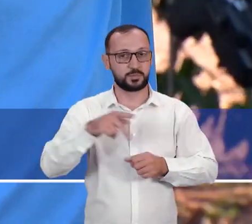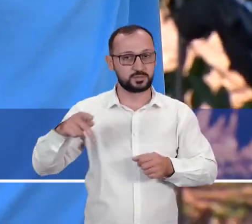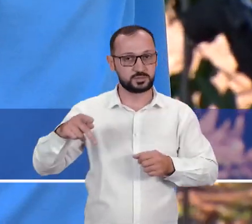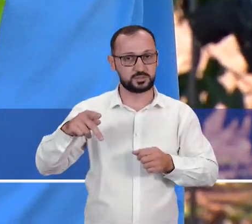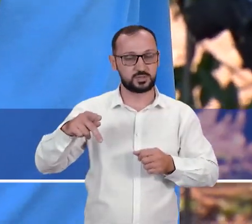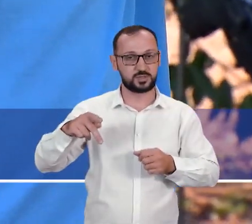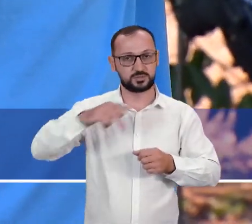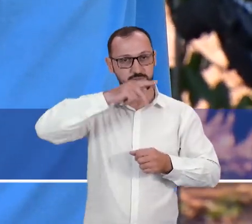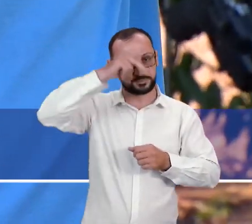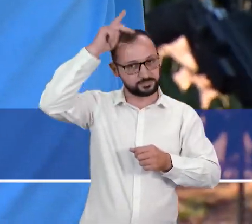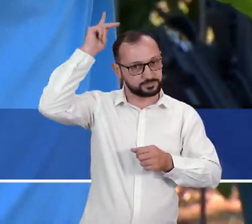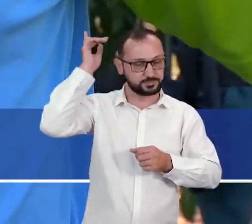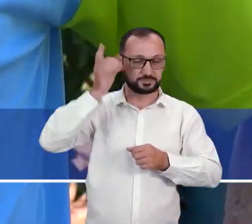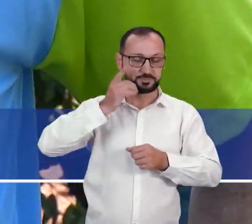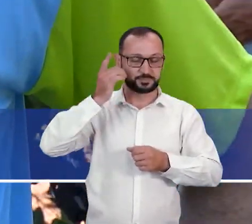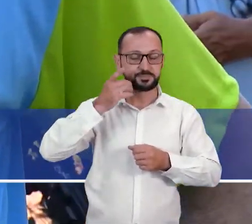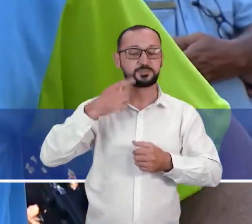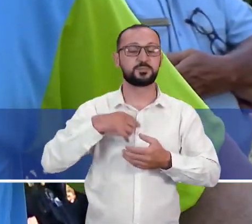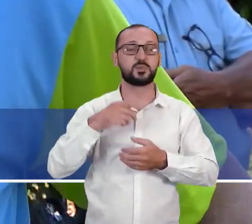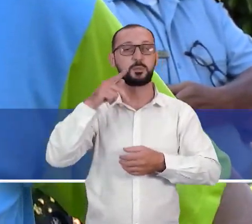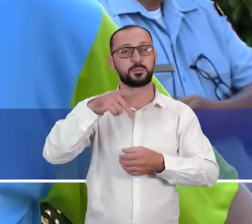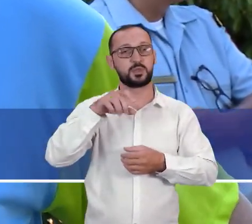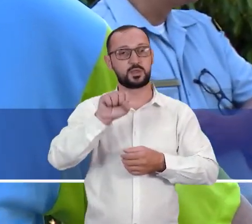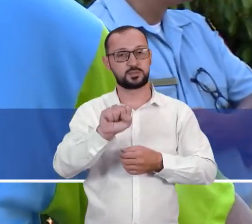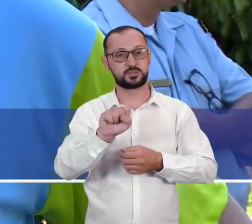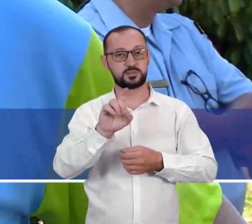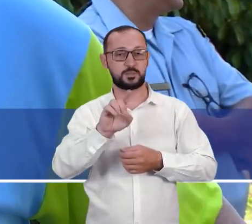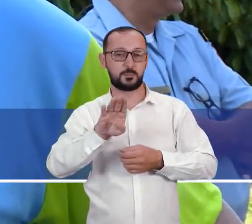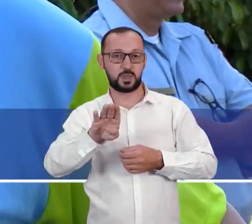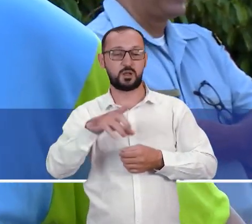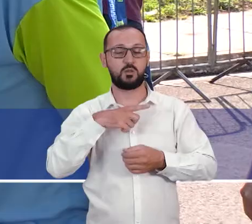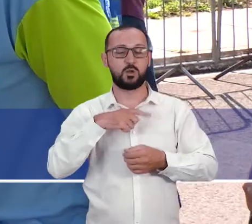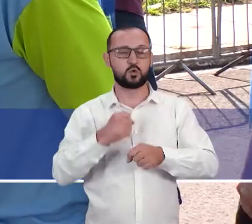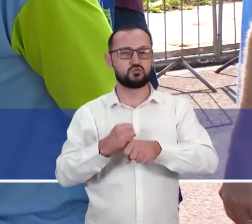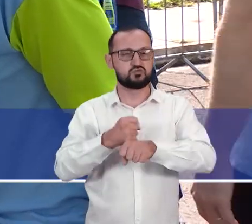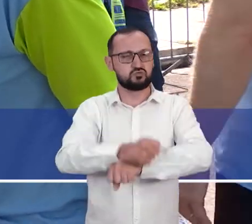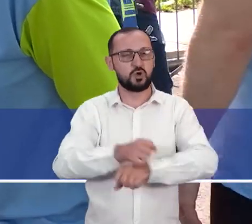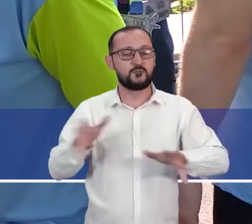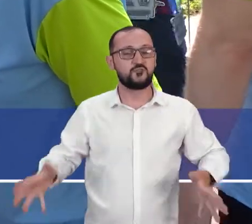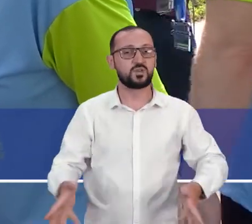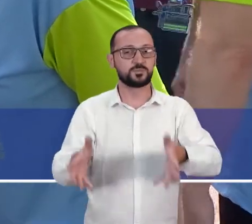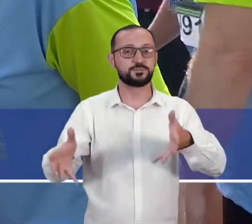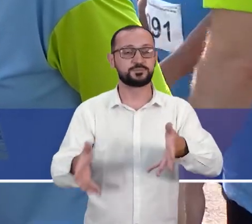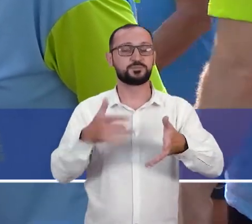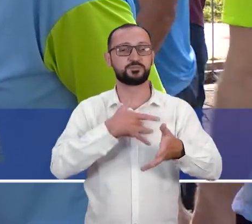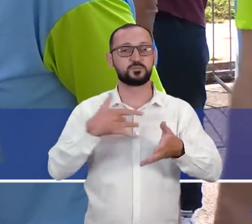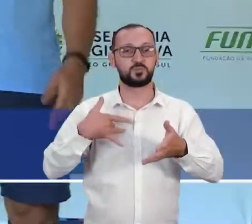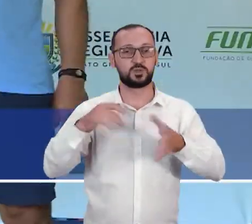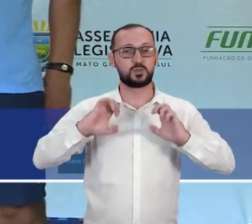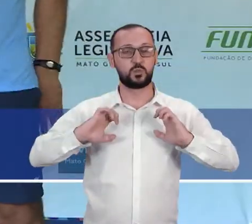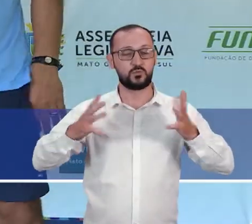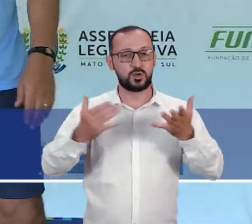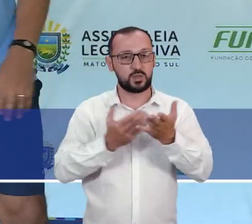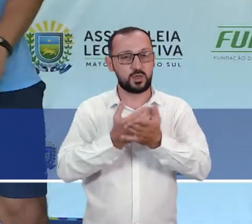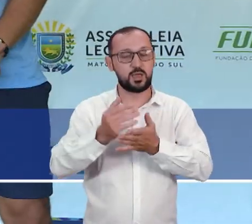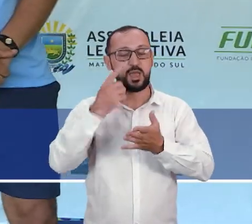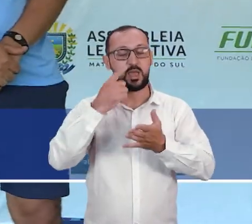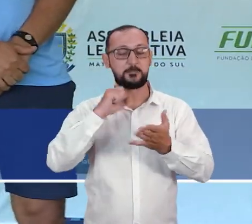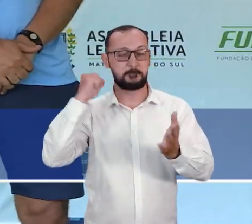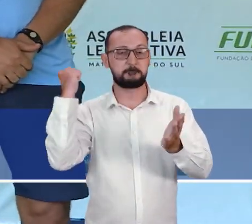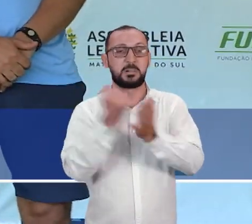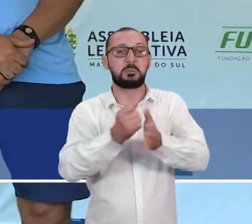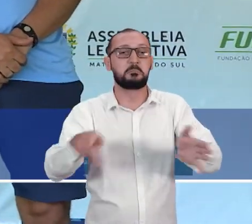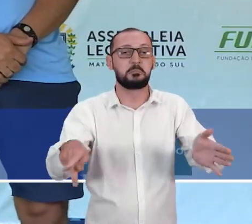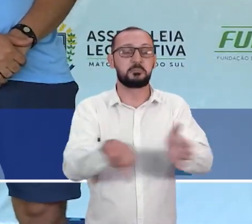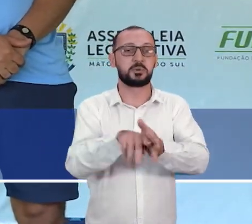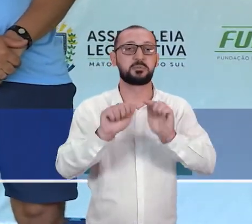Para o presidente da Assembleia Legislativa, o deputado Paulo Correia, do PSDB, além de um esforço de promoção à saúde, o evento é um marco